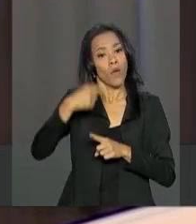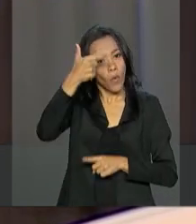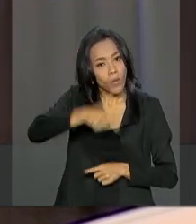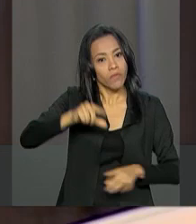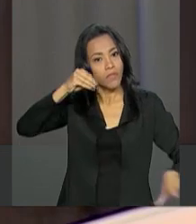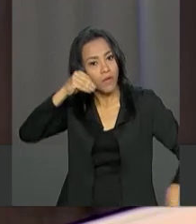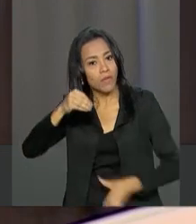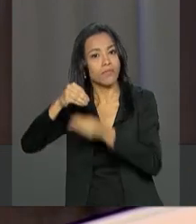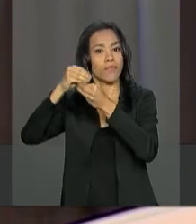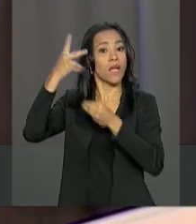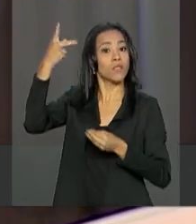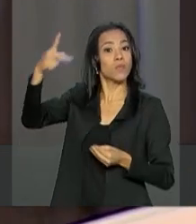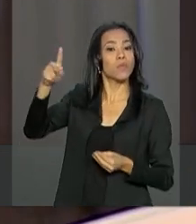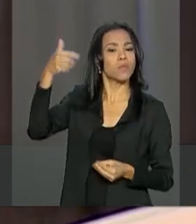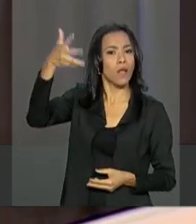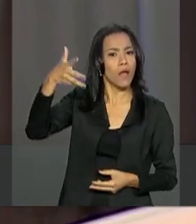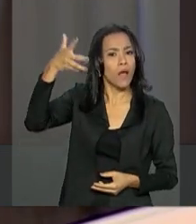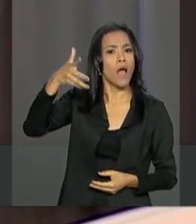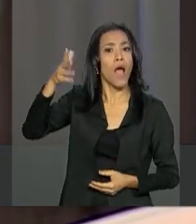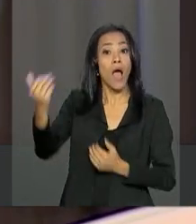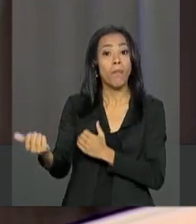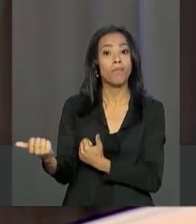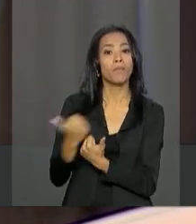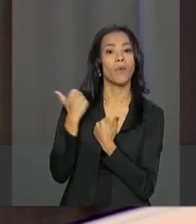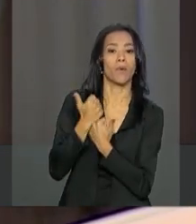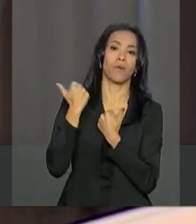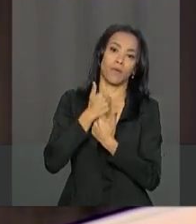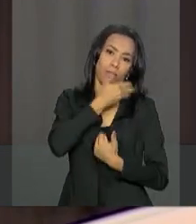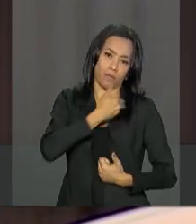suas palavras servem para colaborar com o governo. Mas,